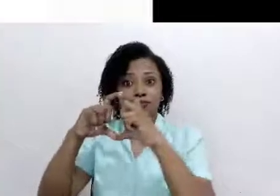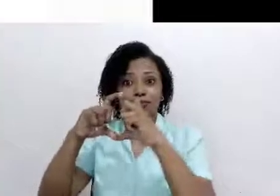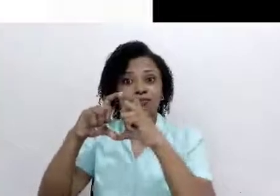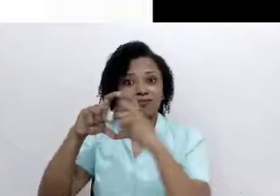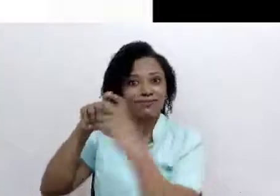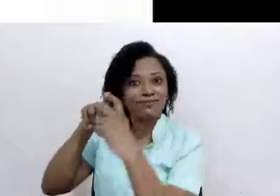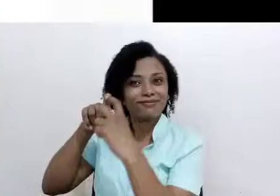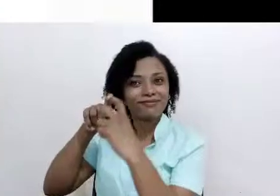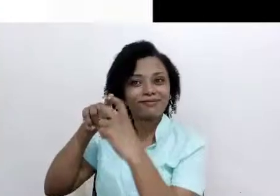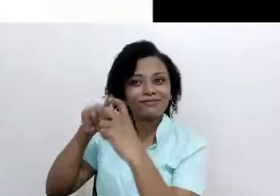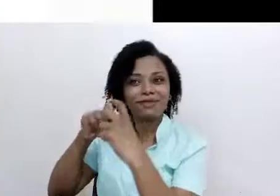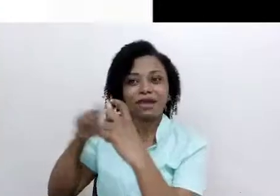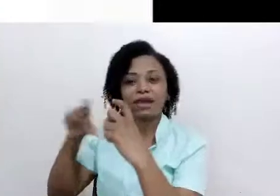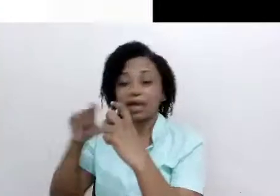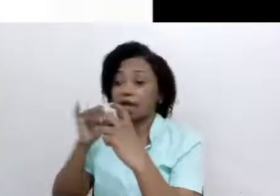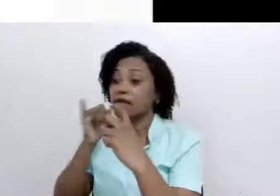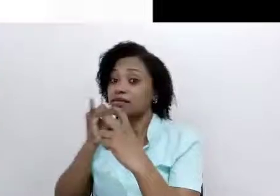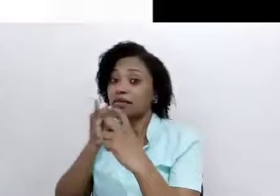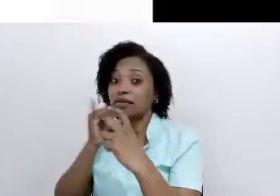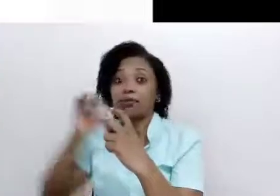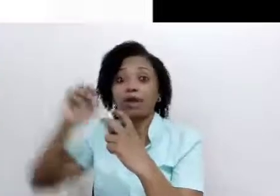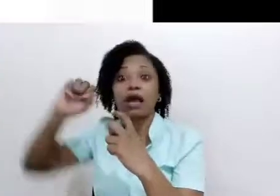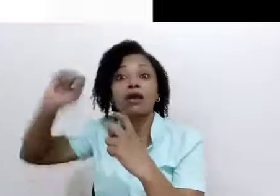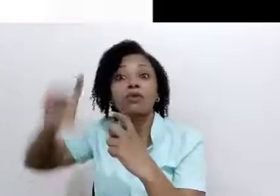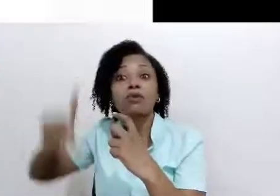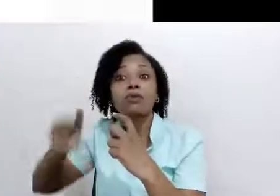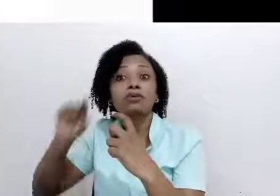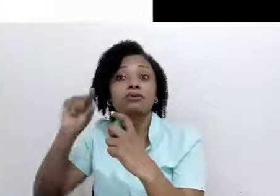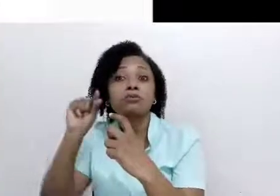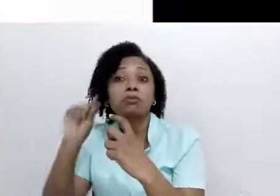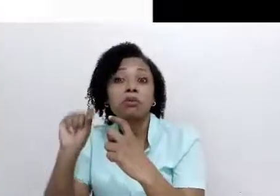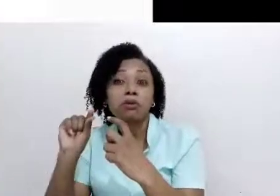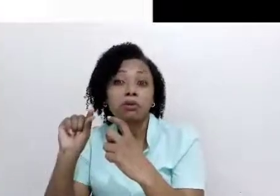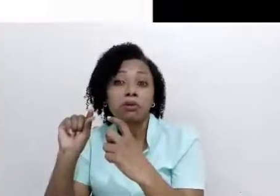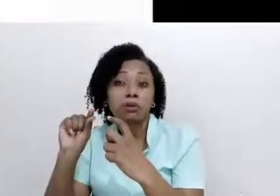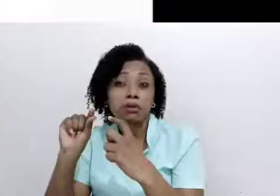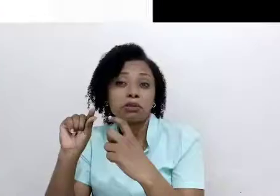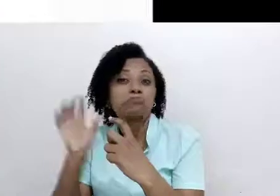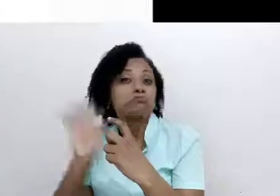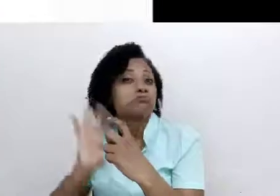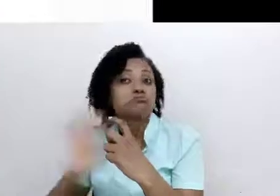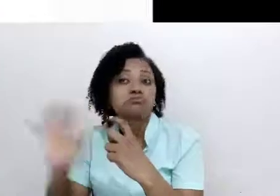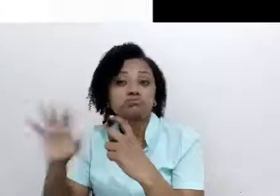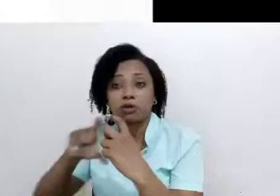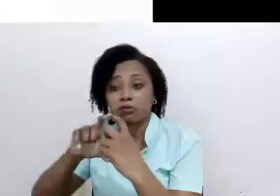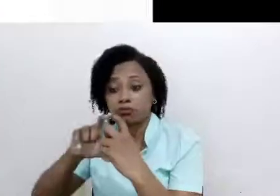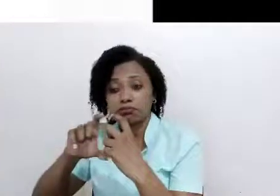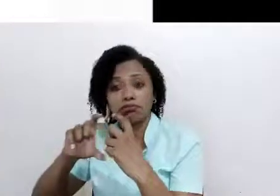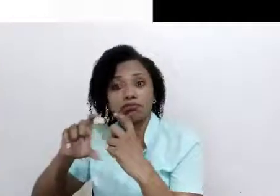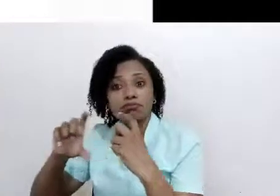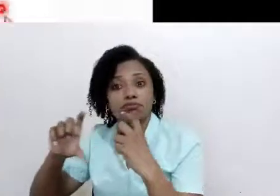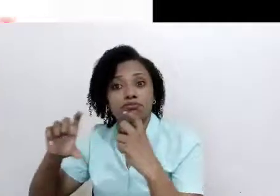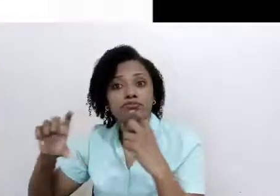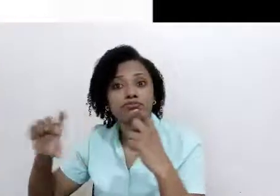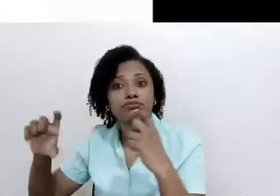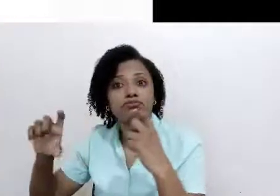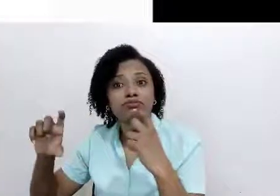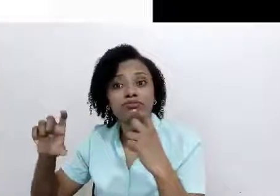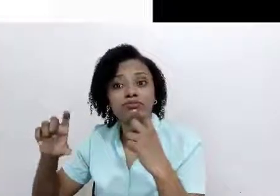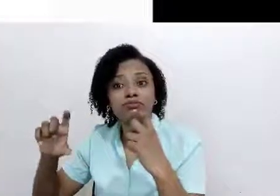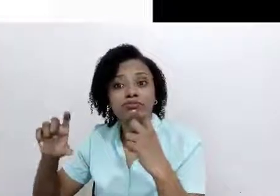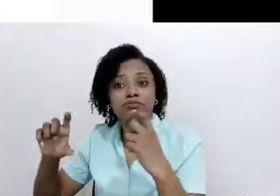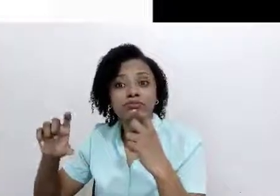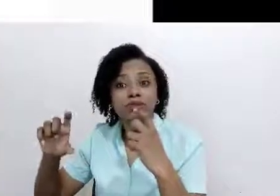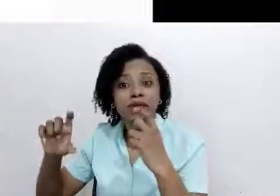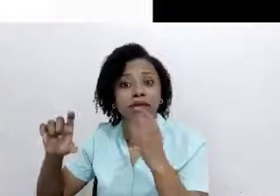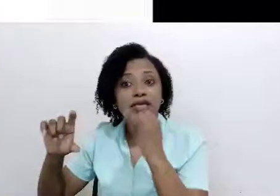alguns pontos da fonte luminosa, ou seja, é uma região que recebe pouca luz. Então,